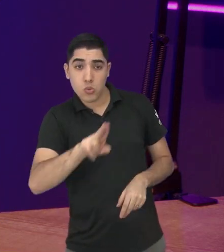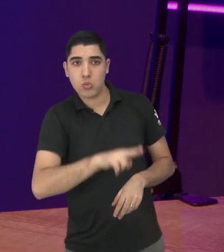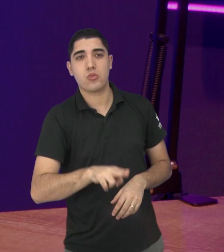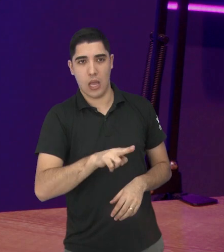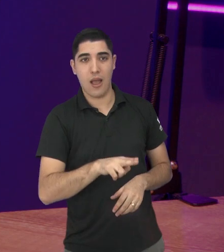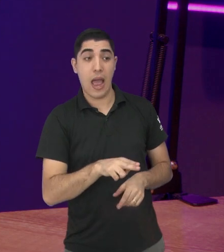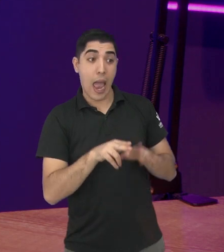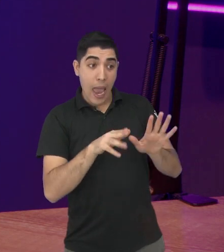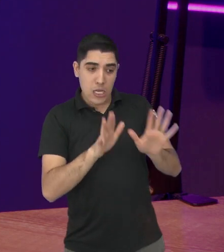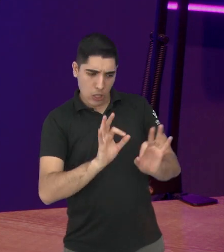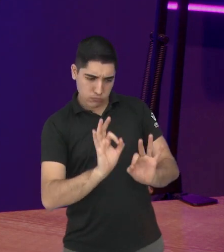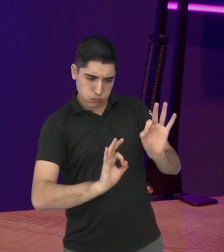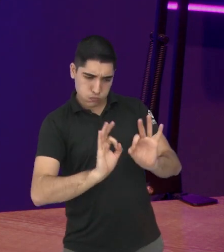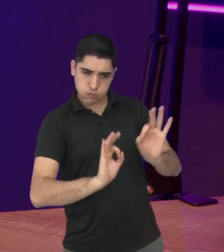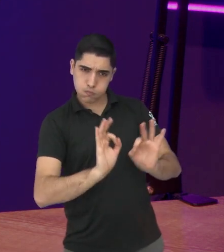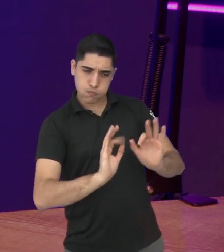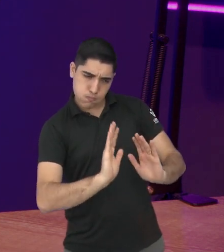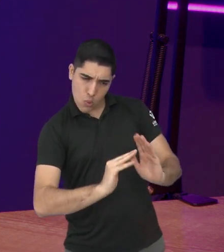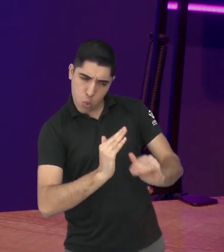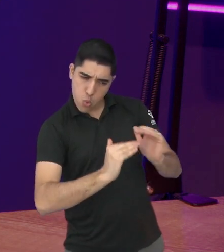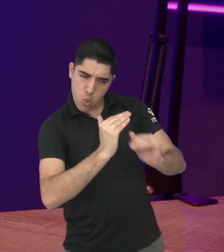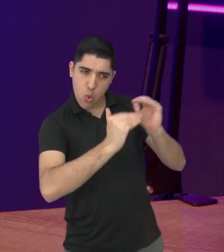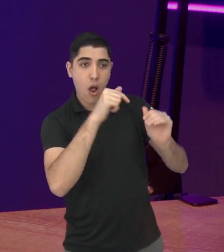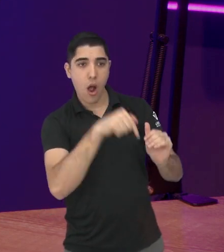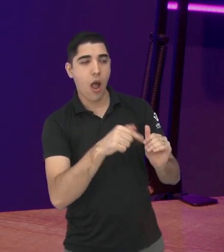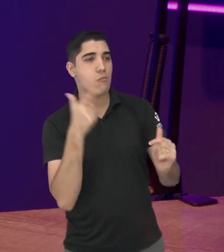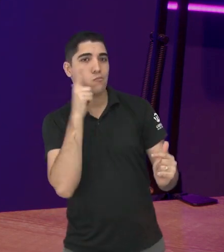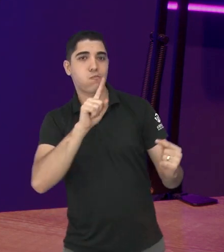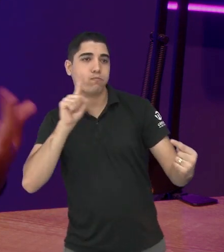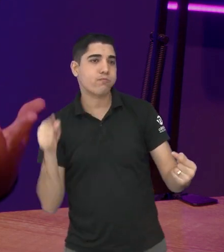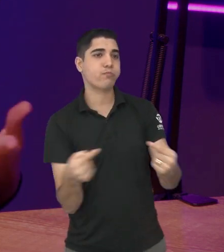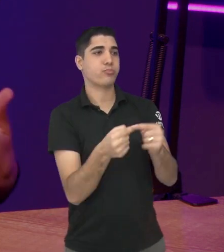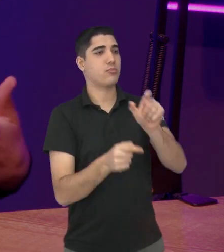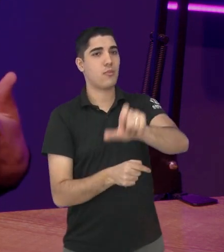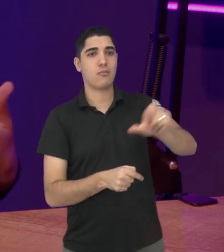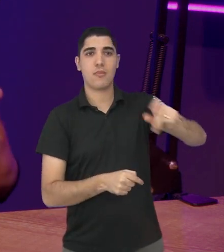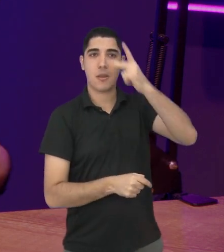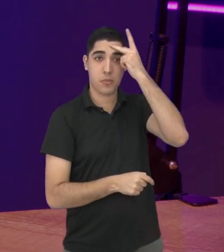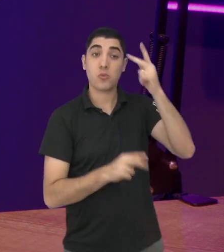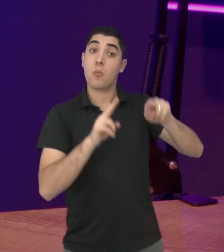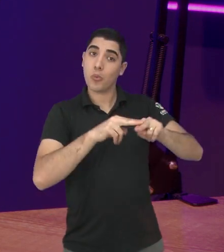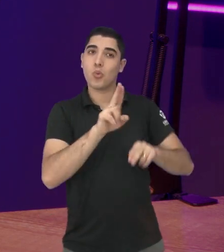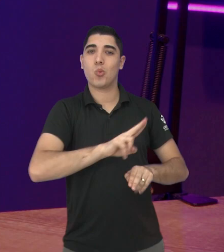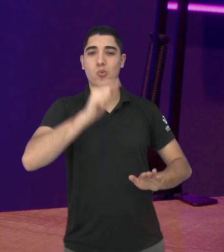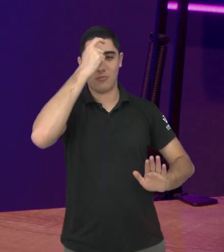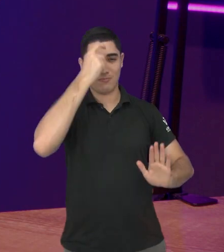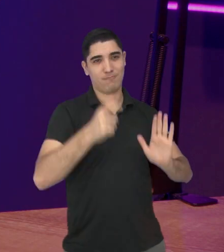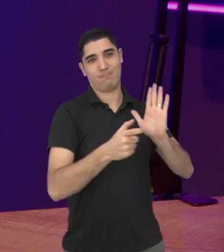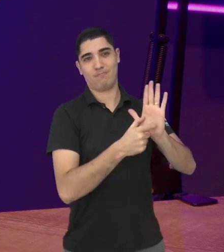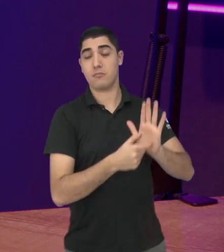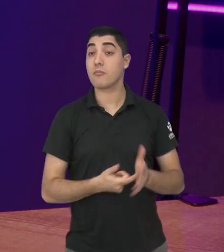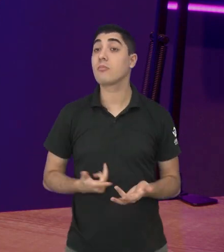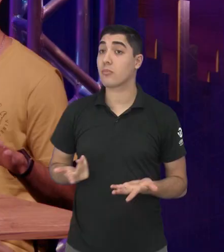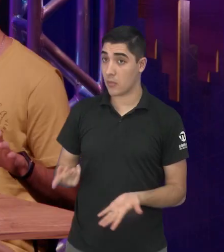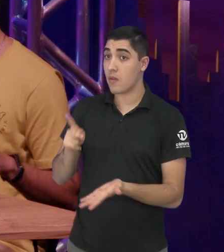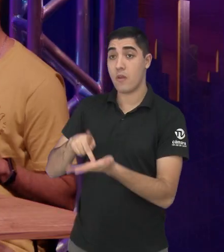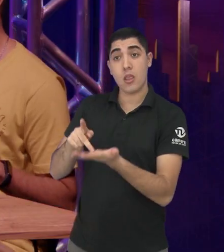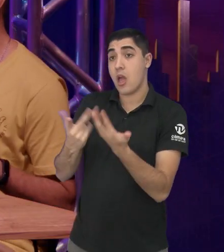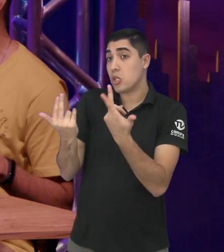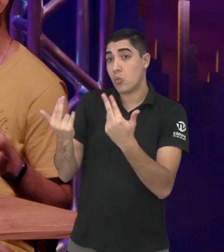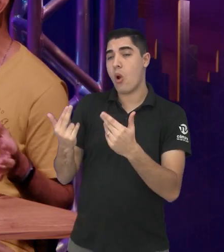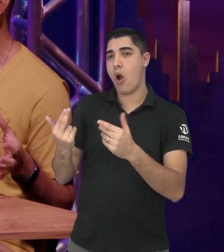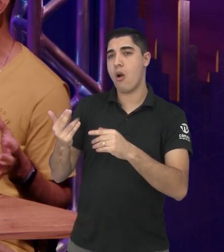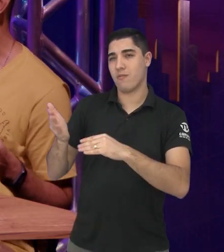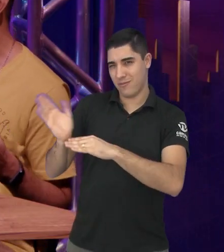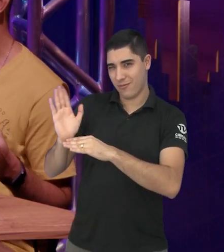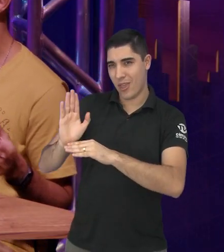não personalizada, mas que foi desenvolvida, né, e que podem ser mais desenvolvidas por inteligências artificiais. Que nem